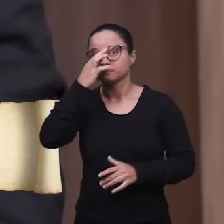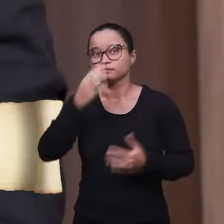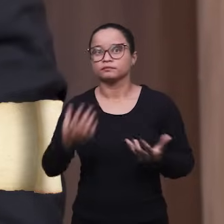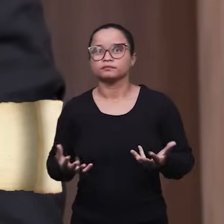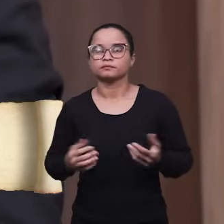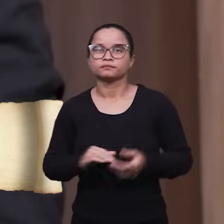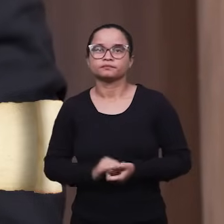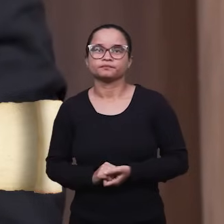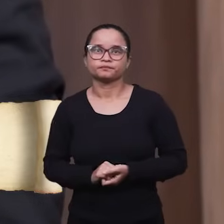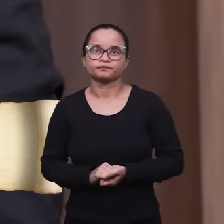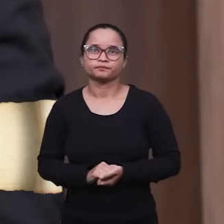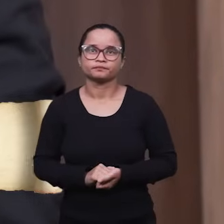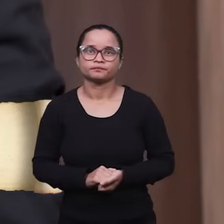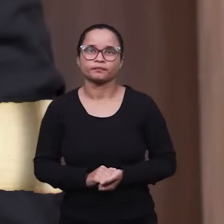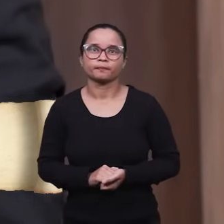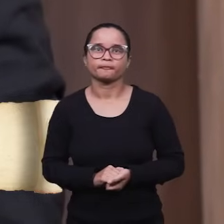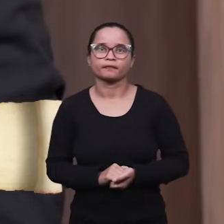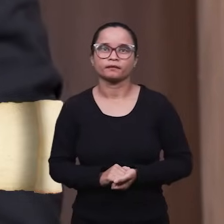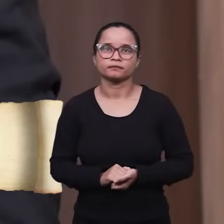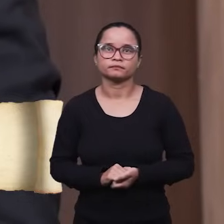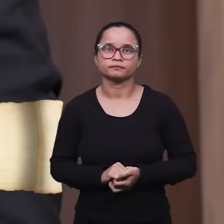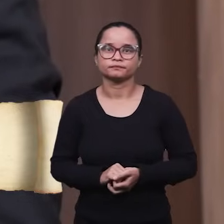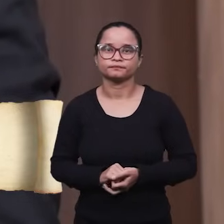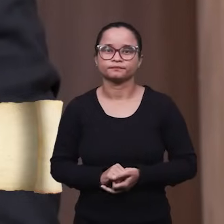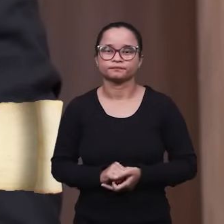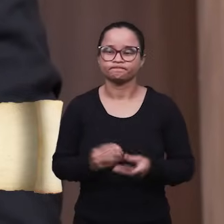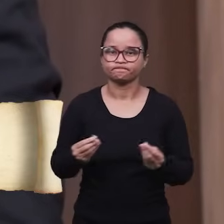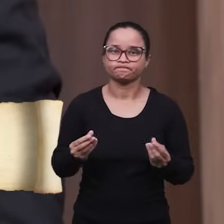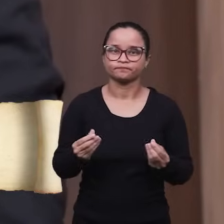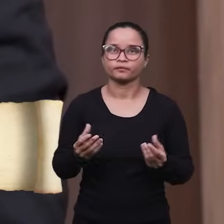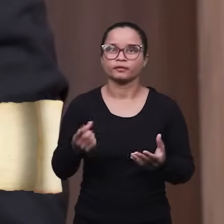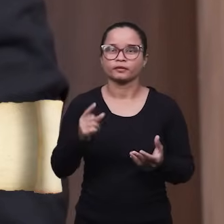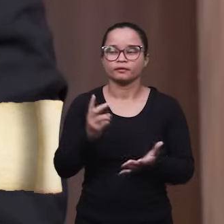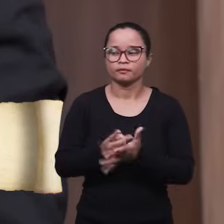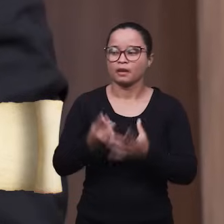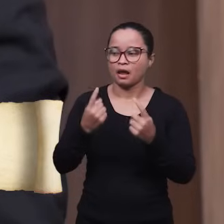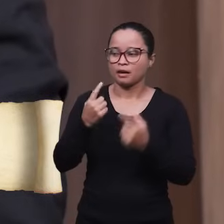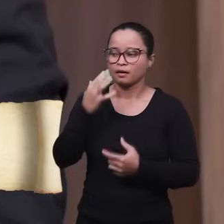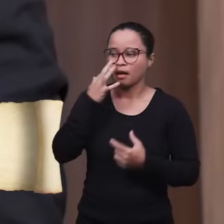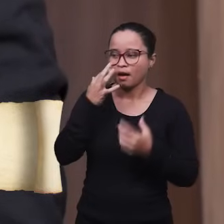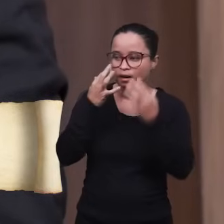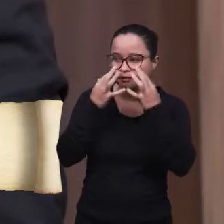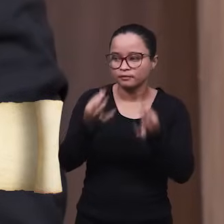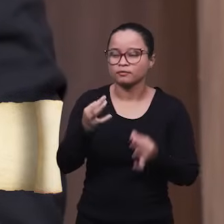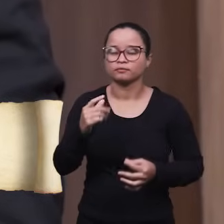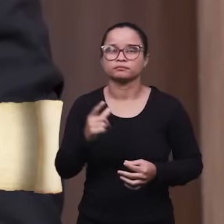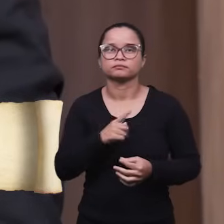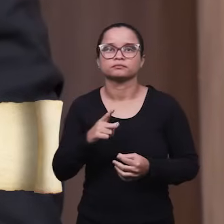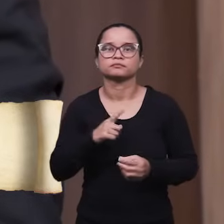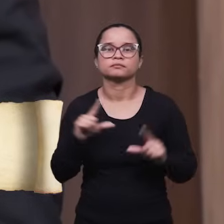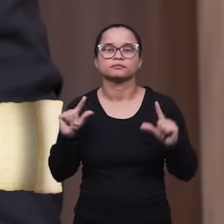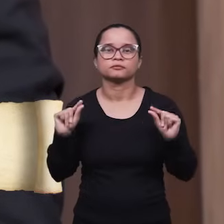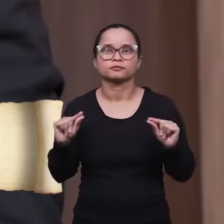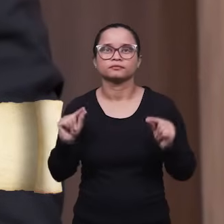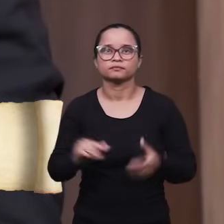E algo que nos sempre chama a atenção é que